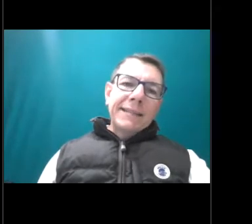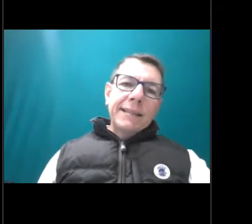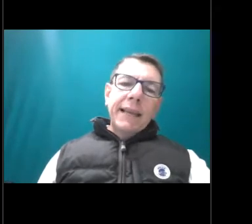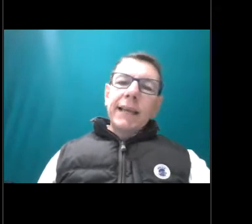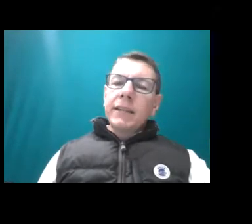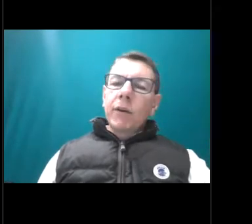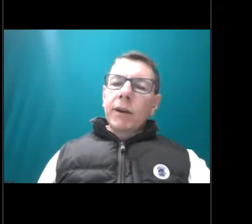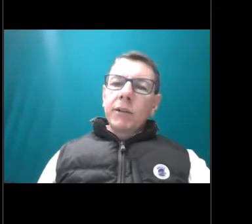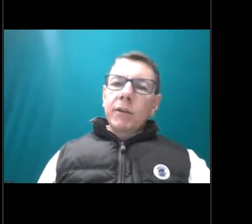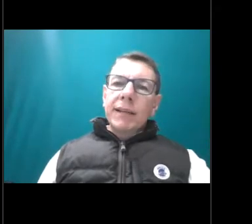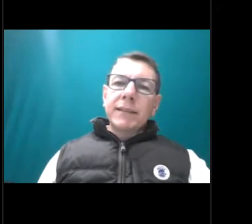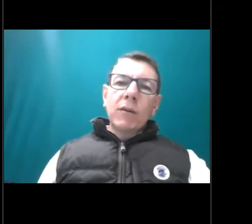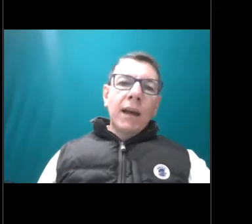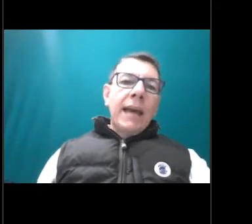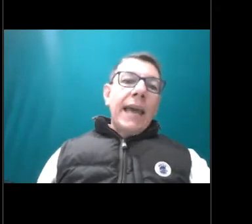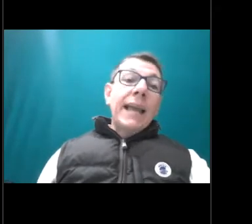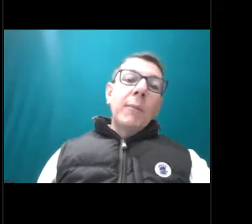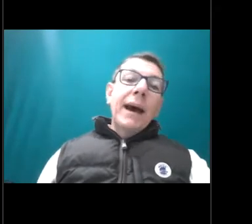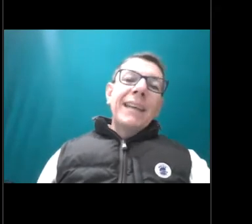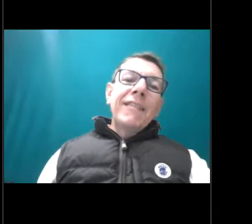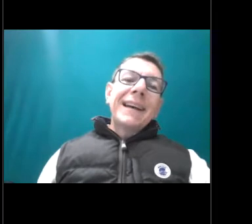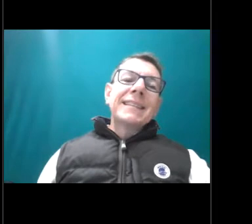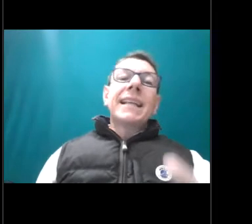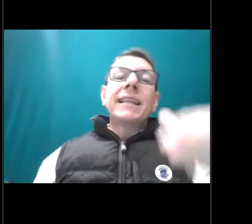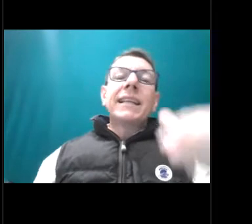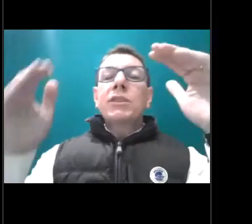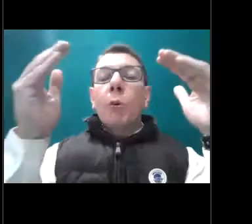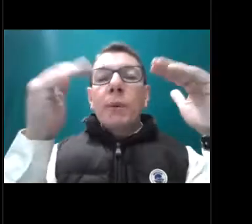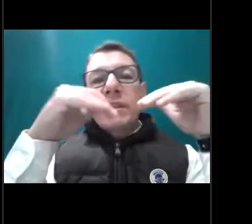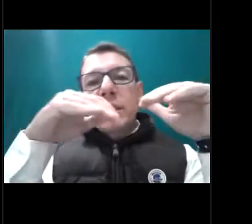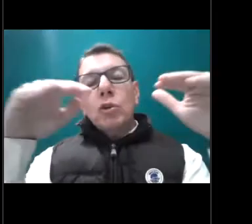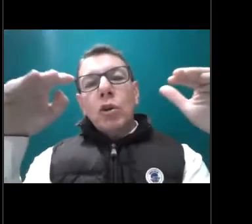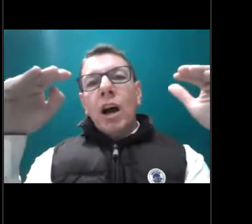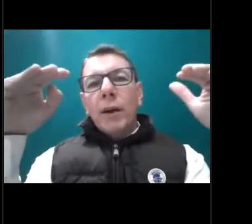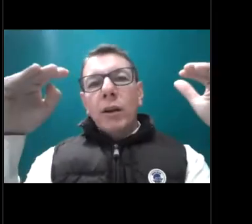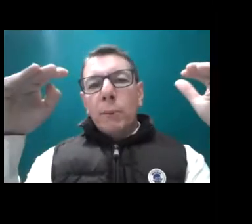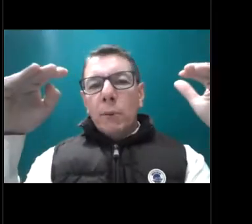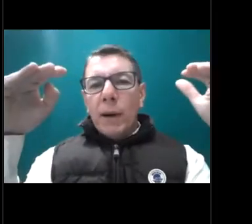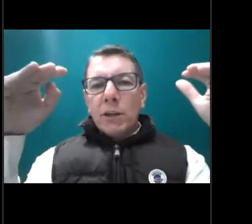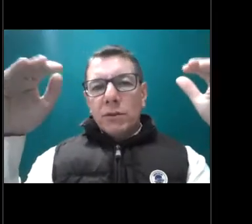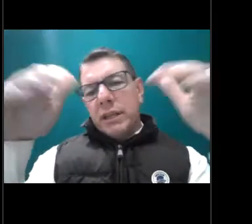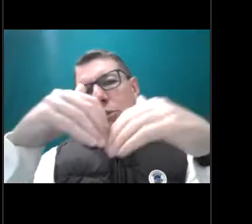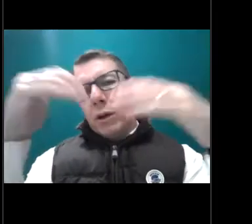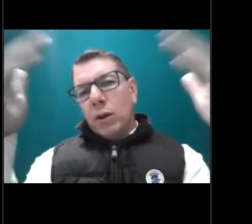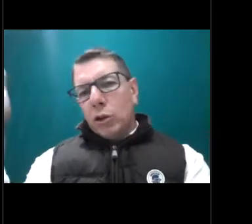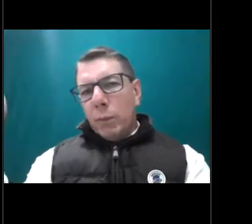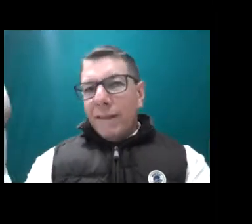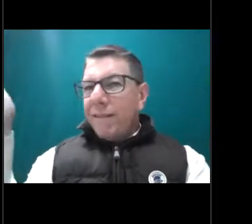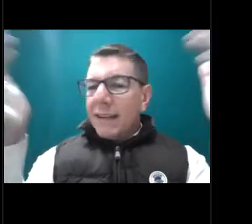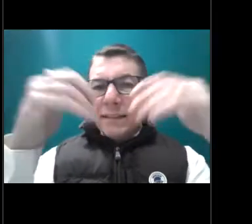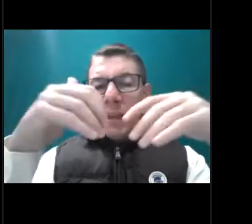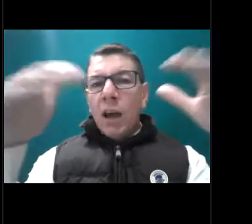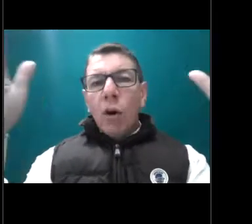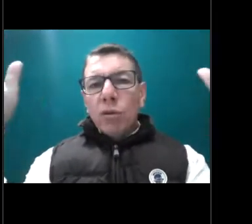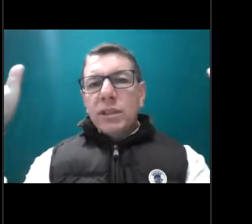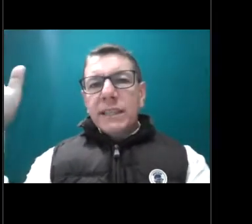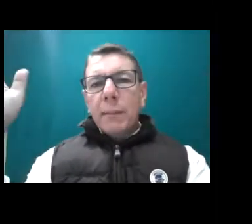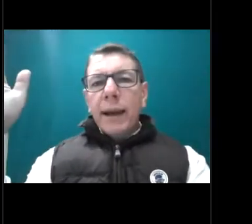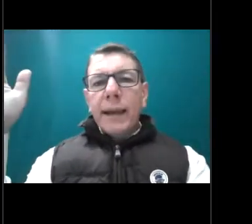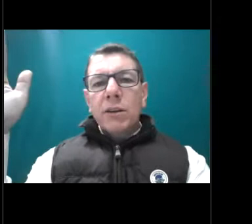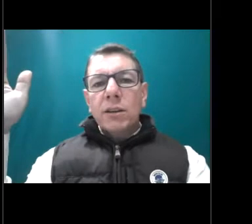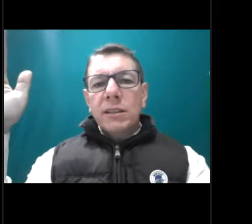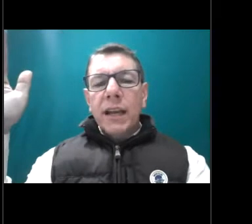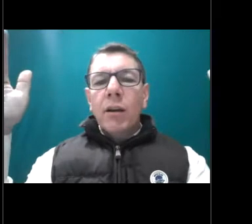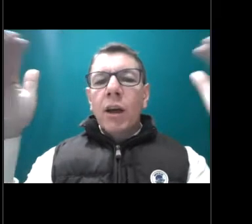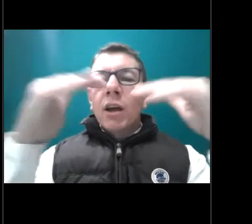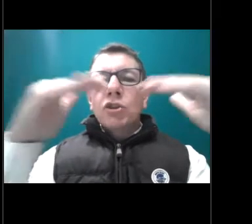manta, ela é resistente, de longa duração, ela é uma rede vazada, então, assim, eu preciso colocar uma lona por baixo, seja uma lona dupla face ou